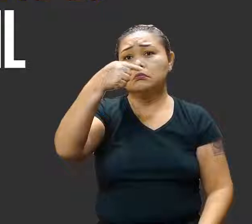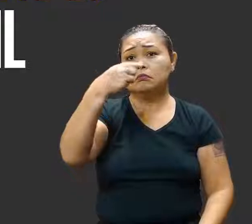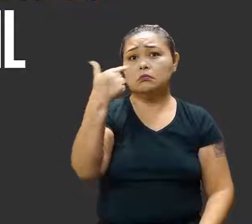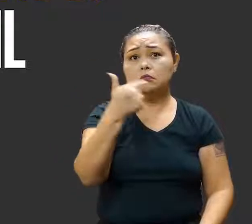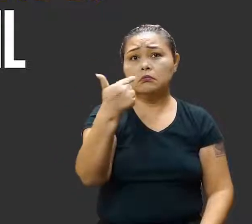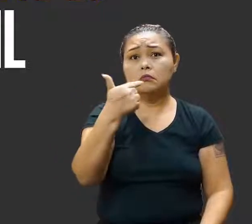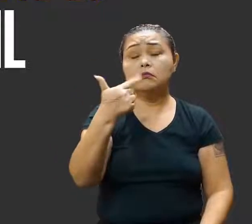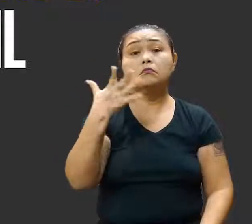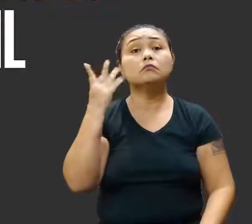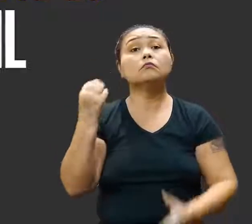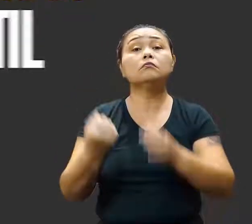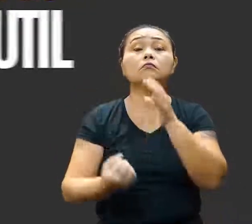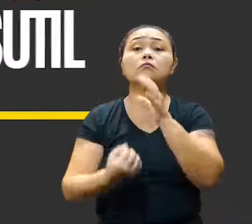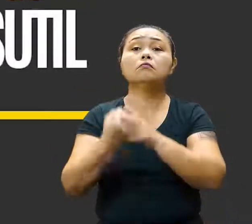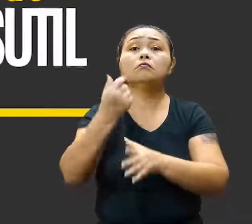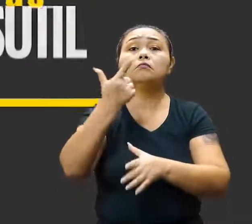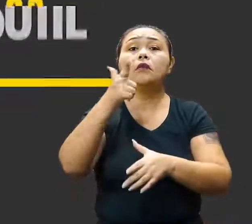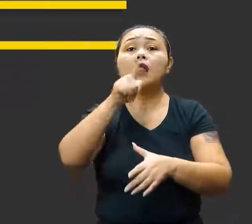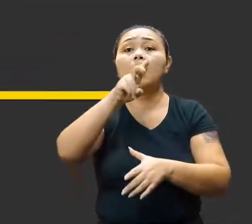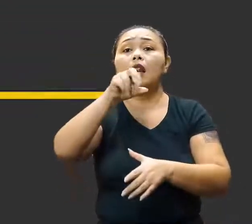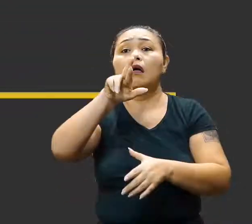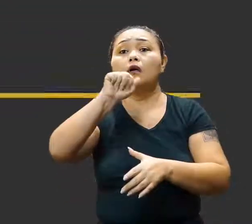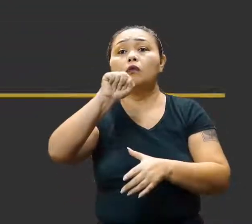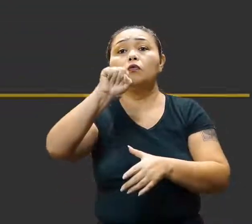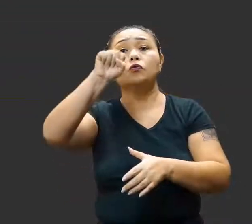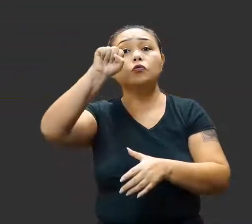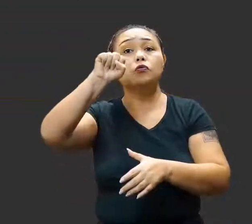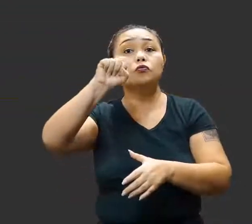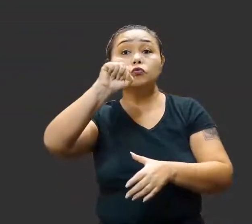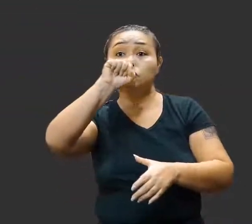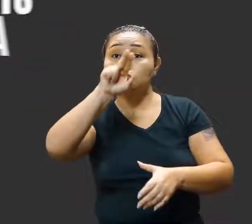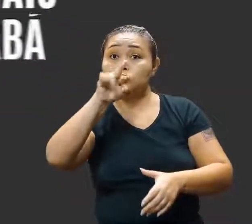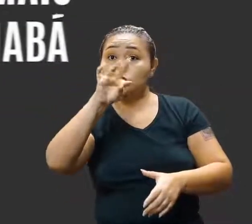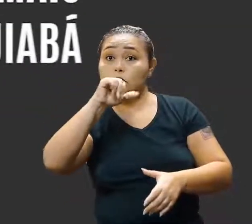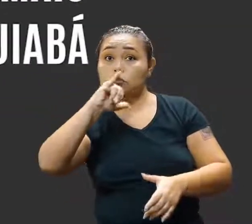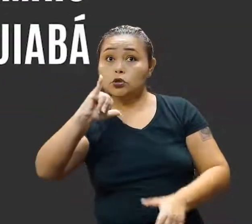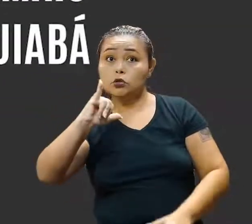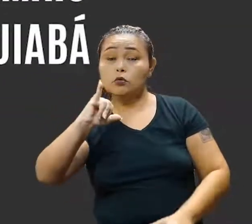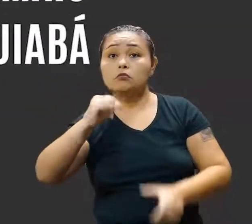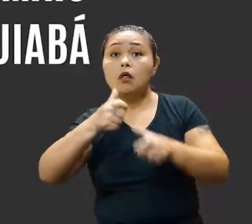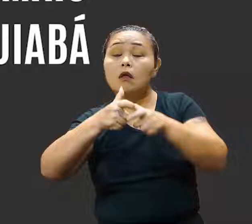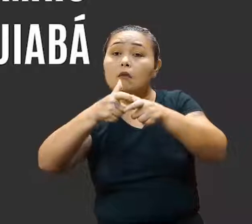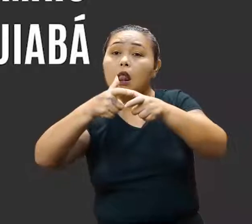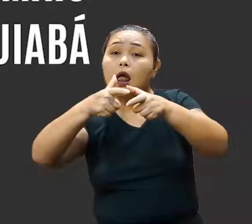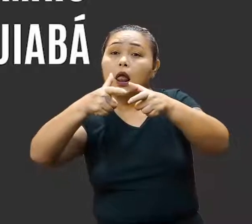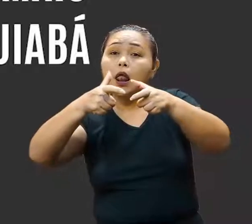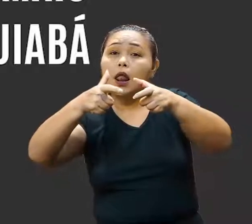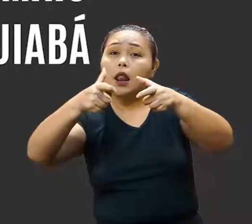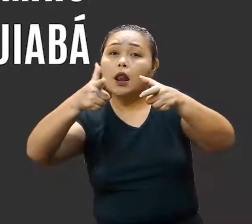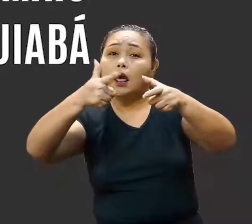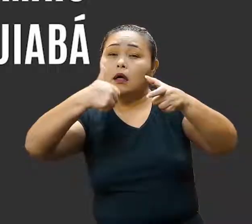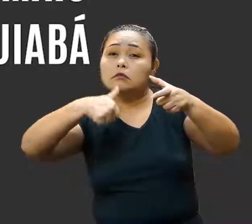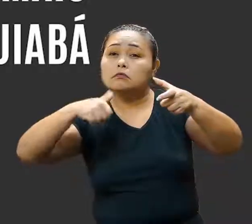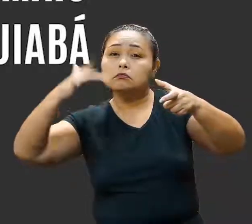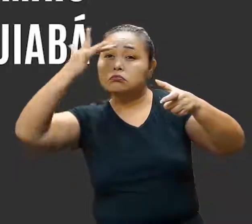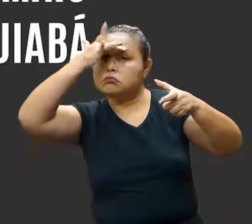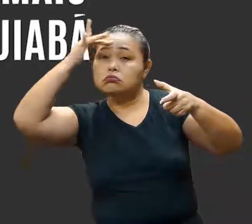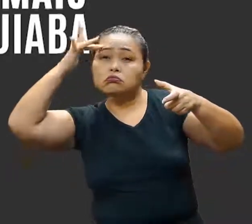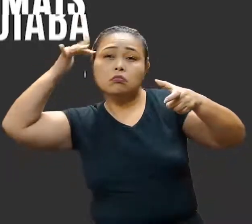foi descoberta as lavras do Sutil, aumentando ainda mais a migração para